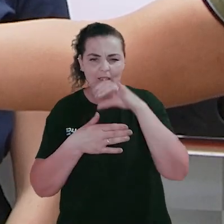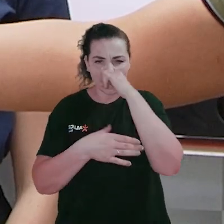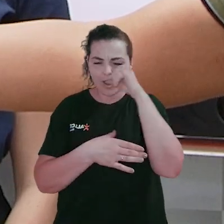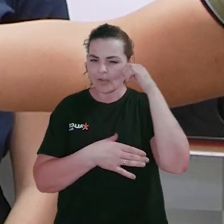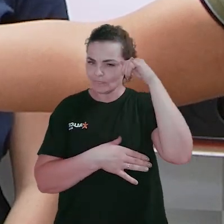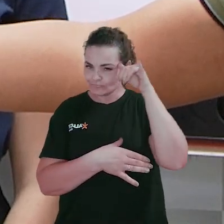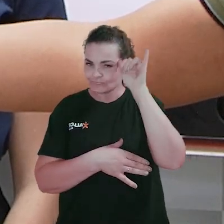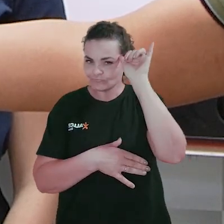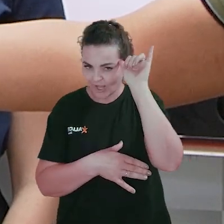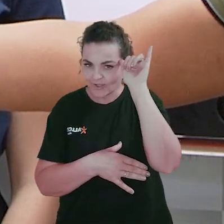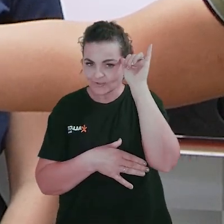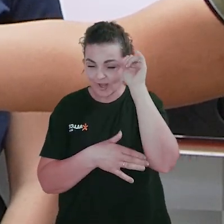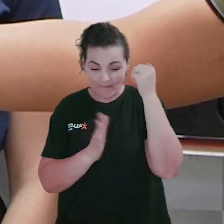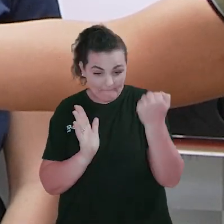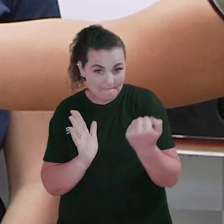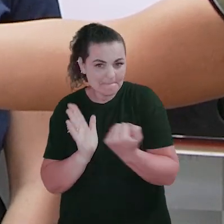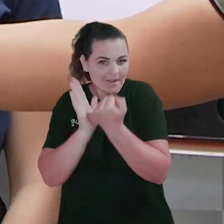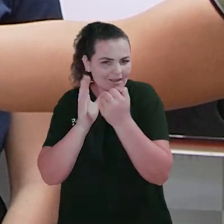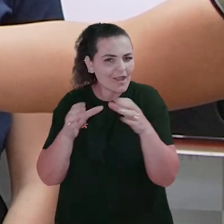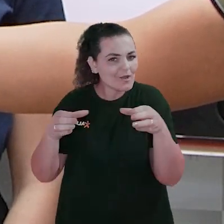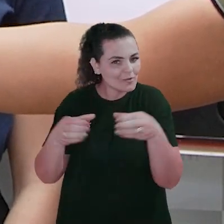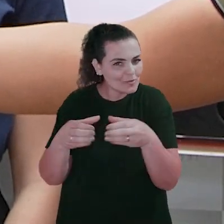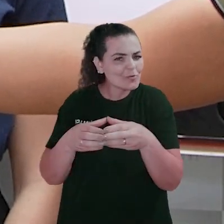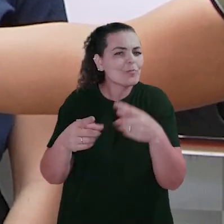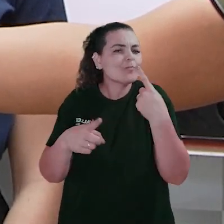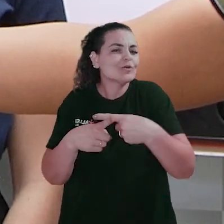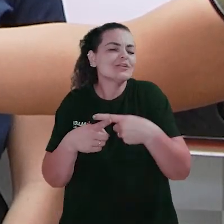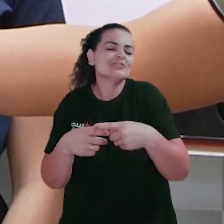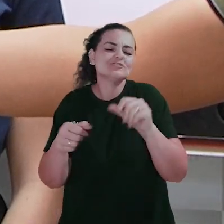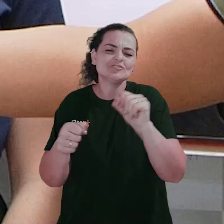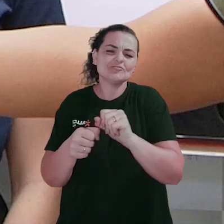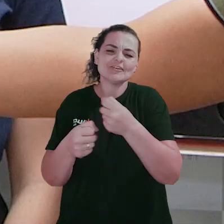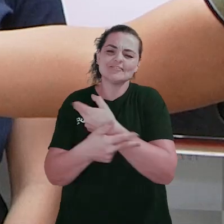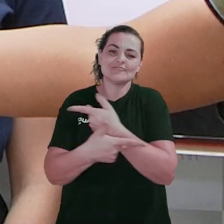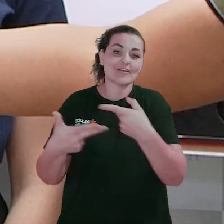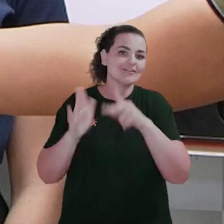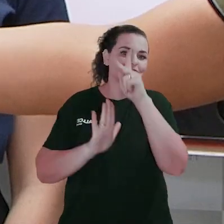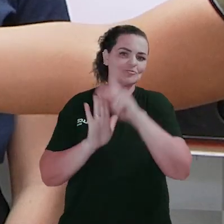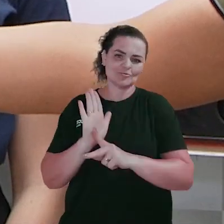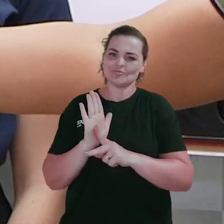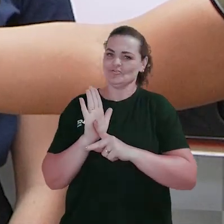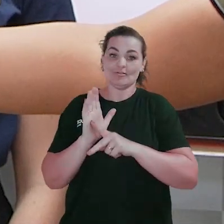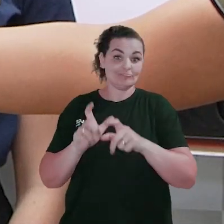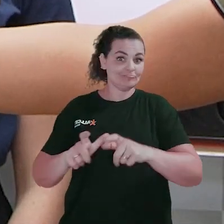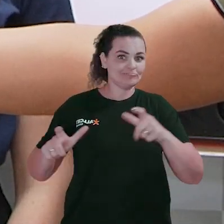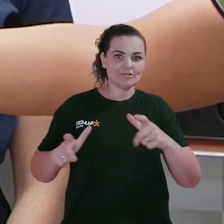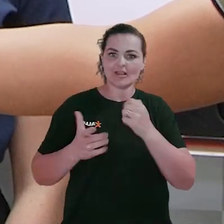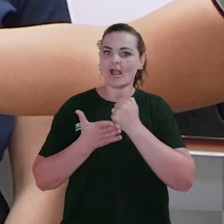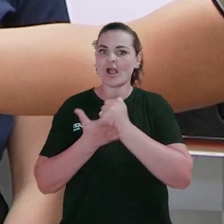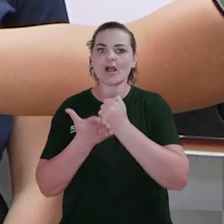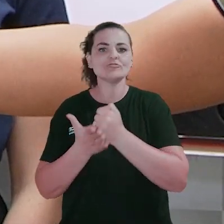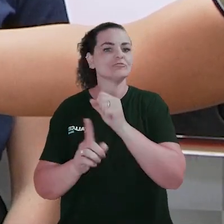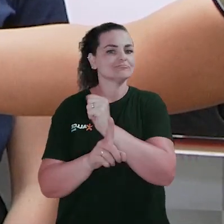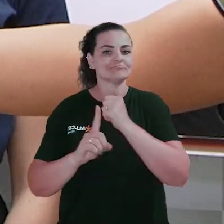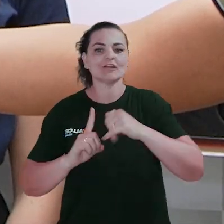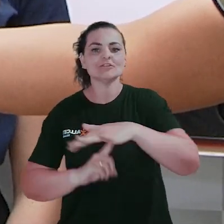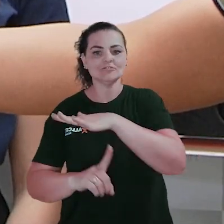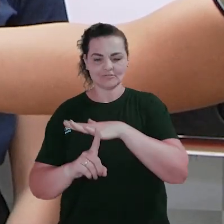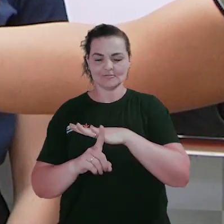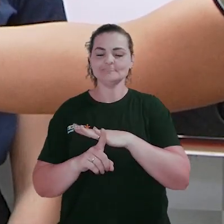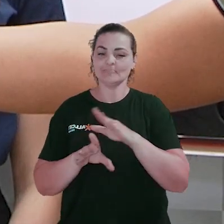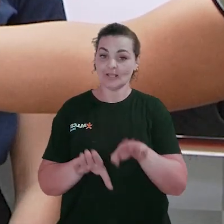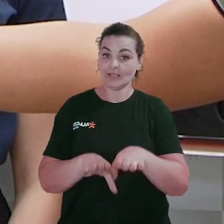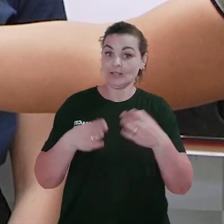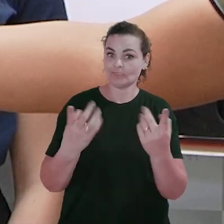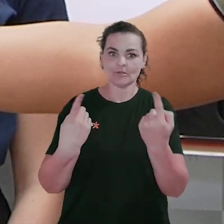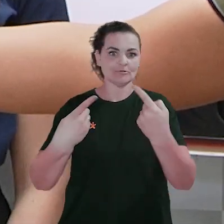uma marca do Rotary, aí, que na verdade nós do Rotary sempre realizamos grandes projetos, né? Sempre voltado para a sociedade, né?